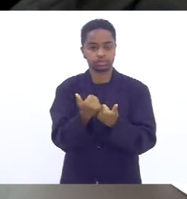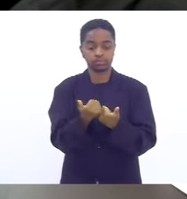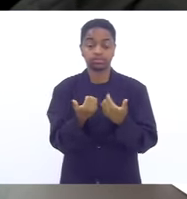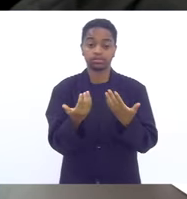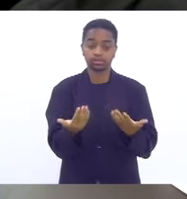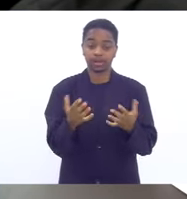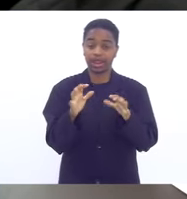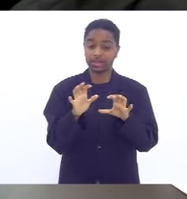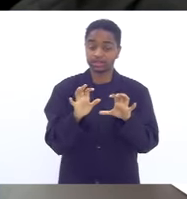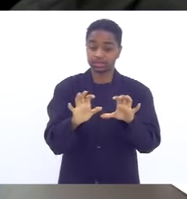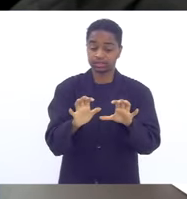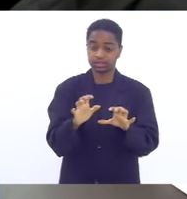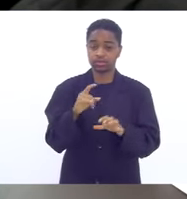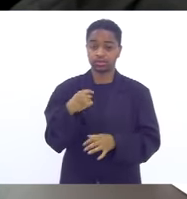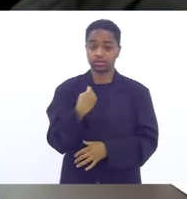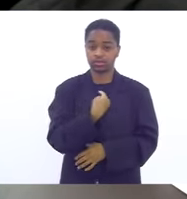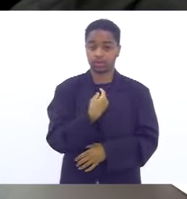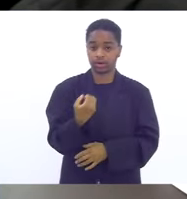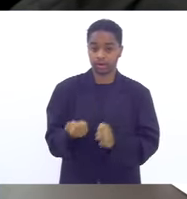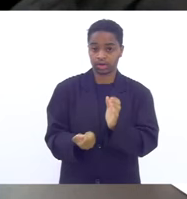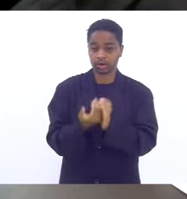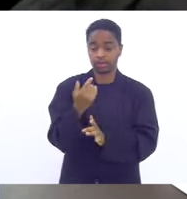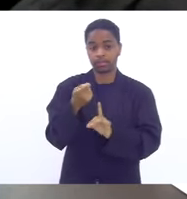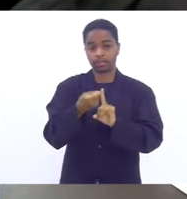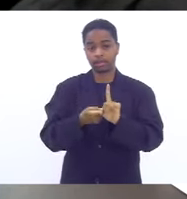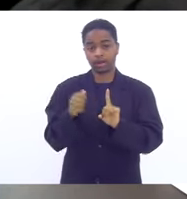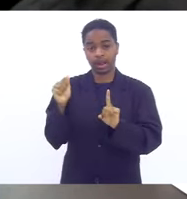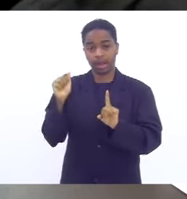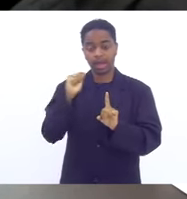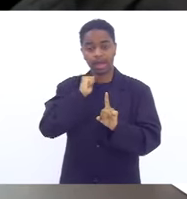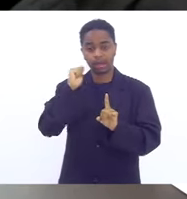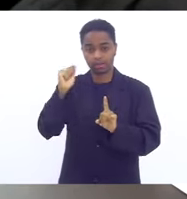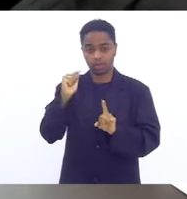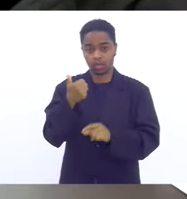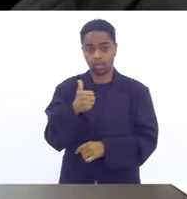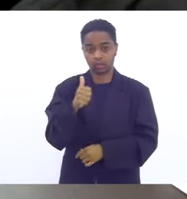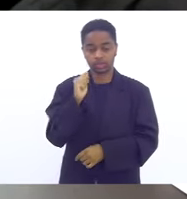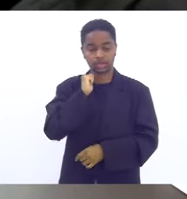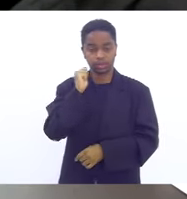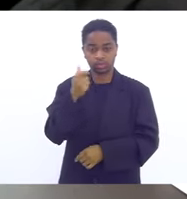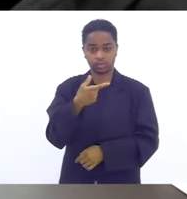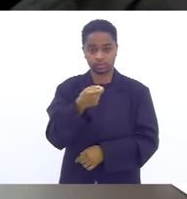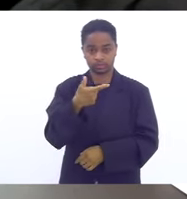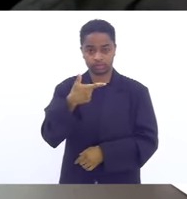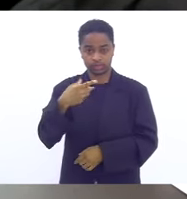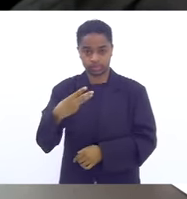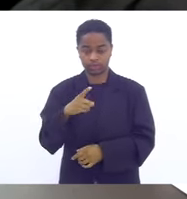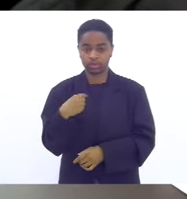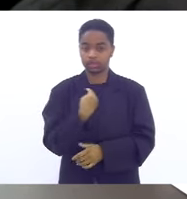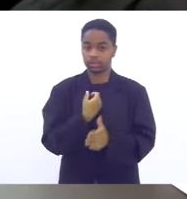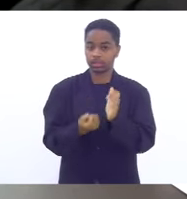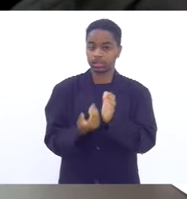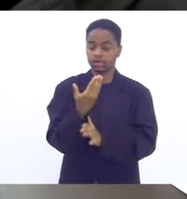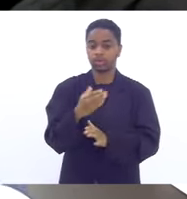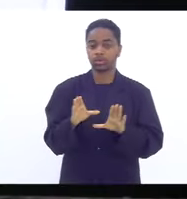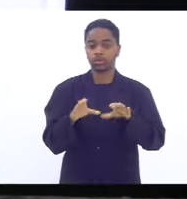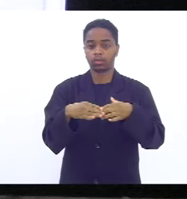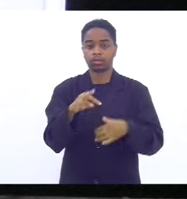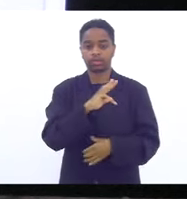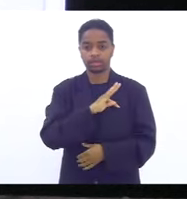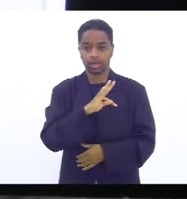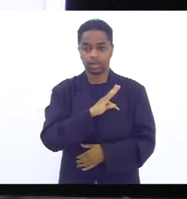situação, nós criamos em abril, dia 11 de abril de 23, um grupo técnico de alto